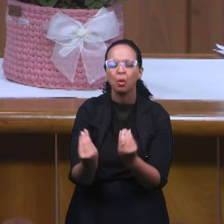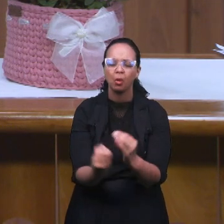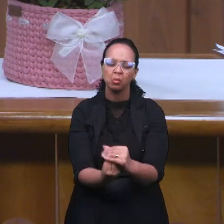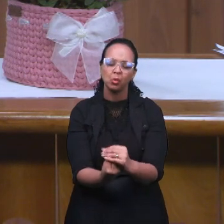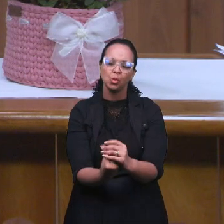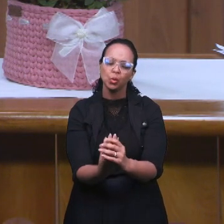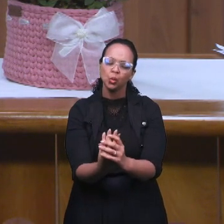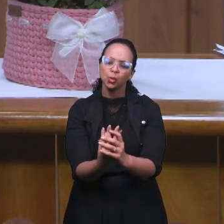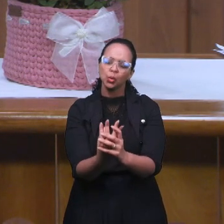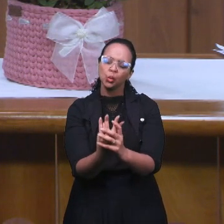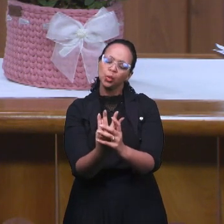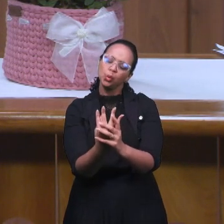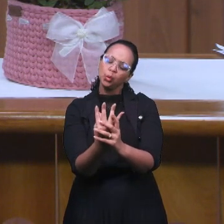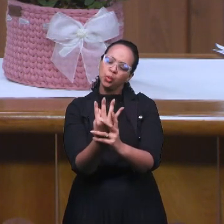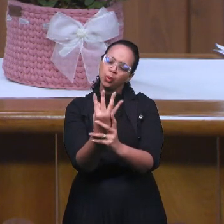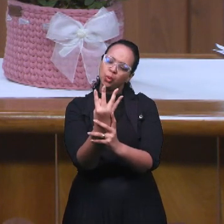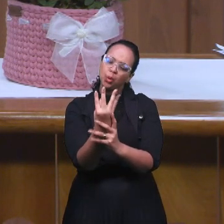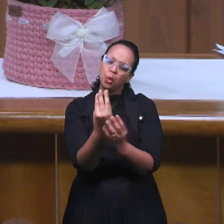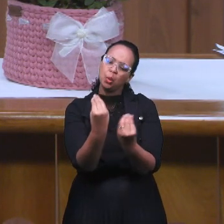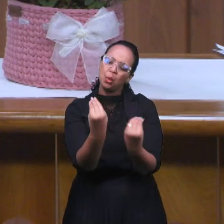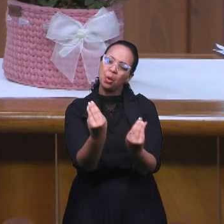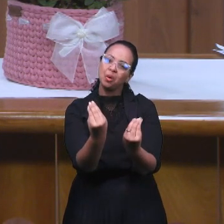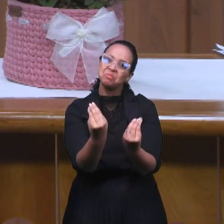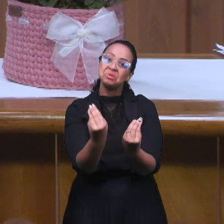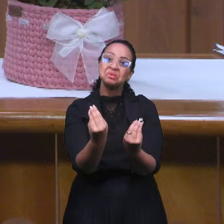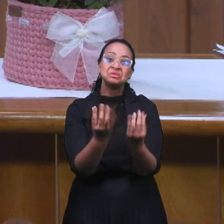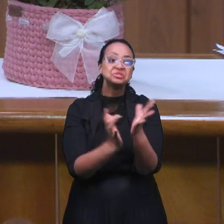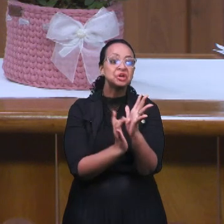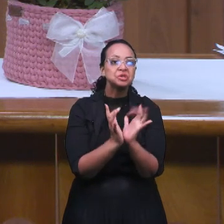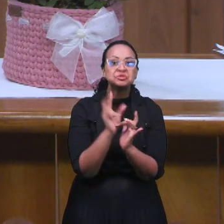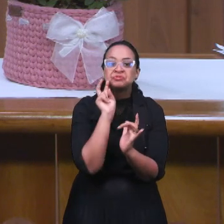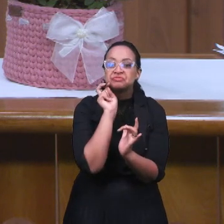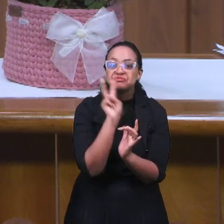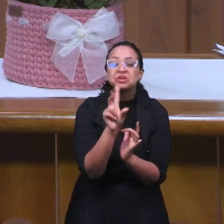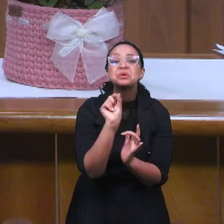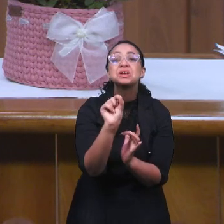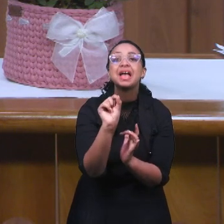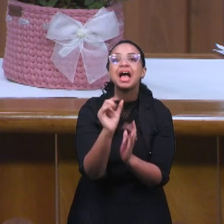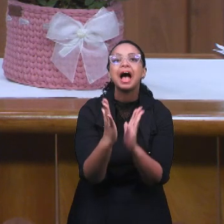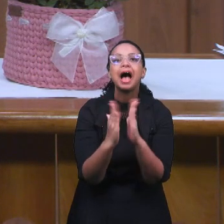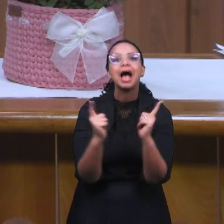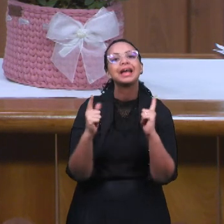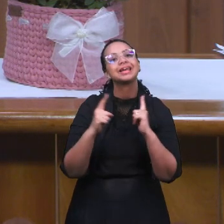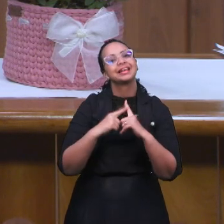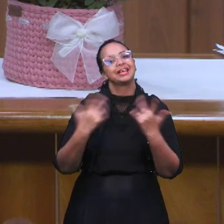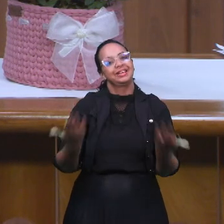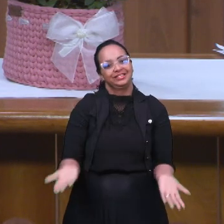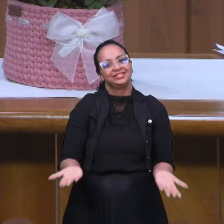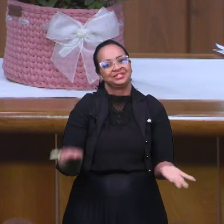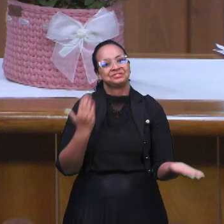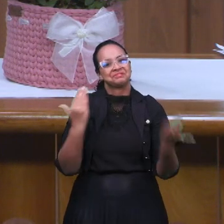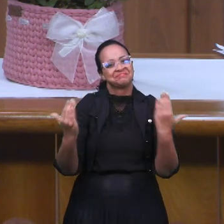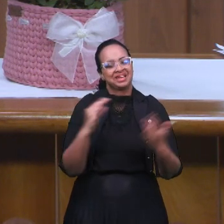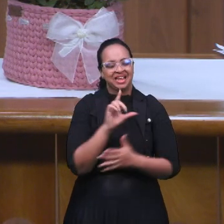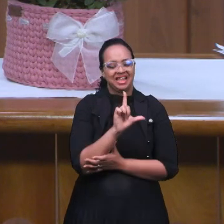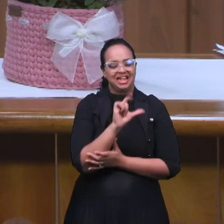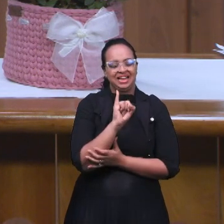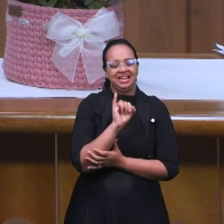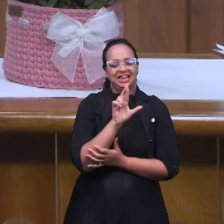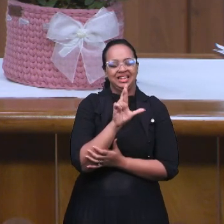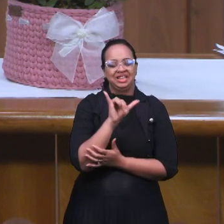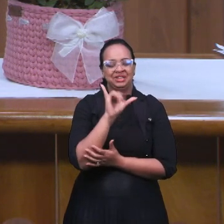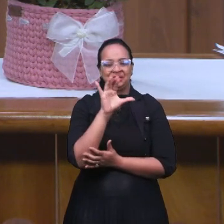crescem. Veja que coisa. Ele via a igreja como o lírio dos vales. Meus